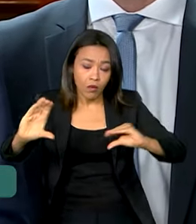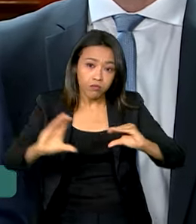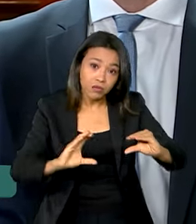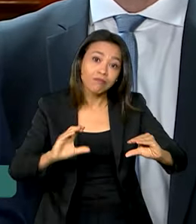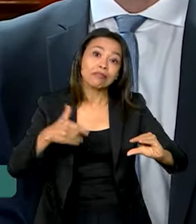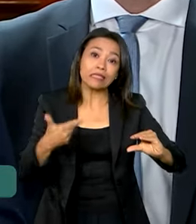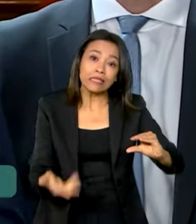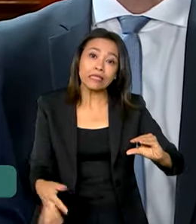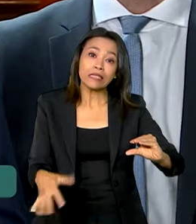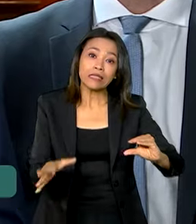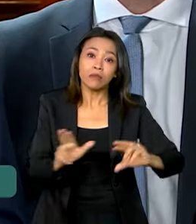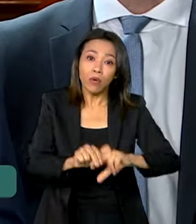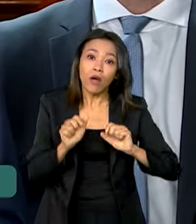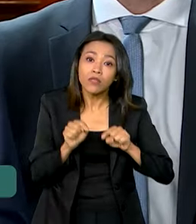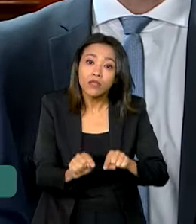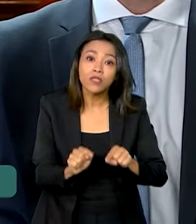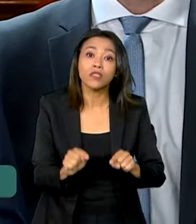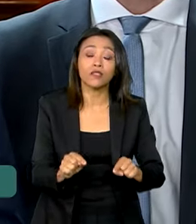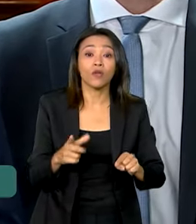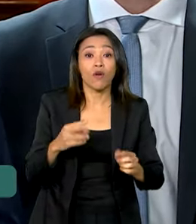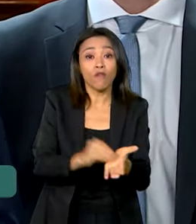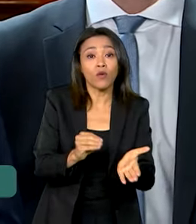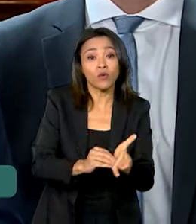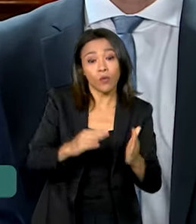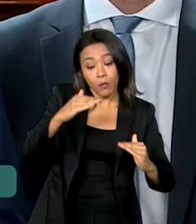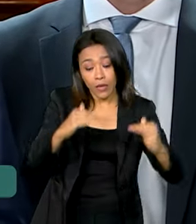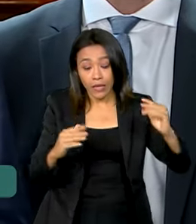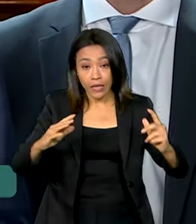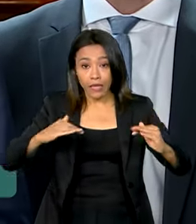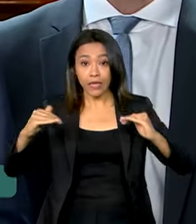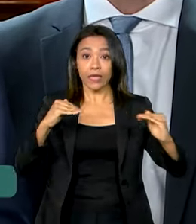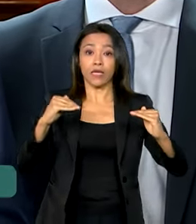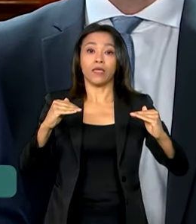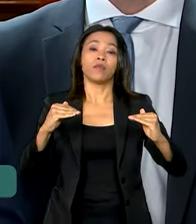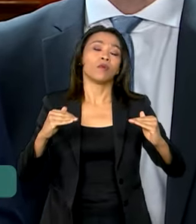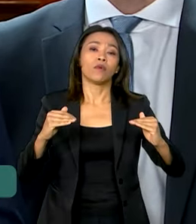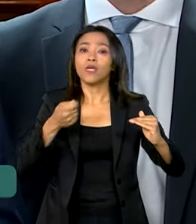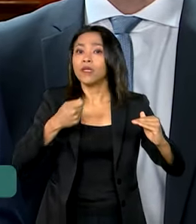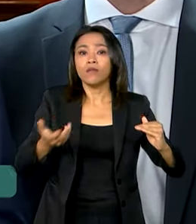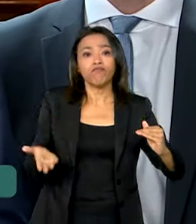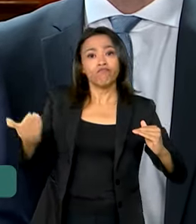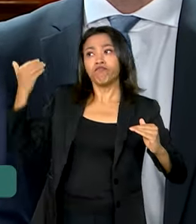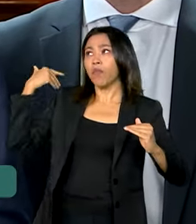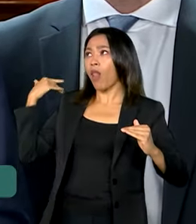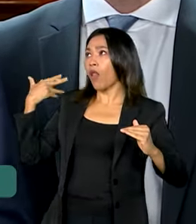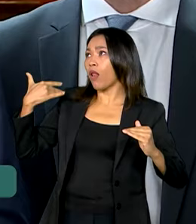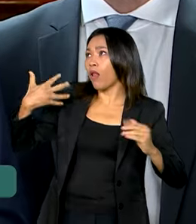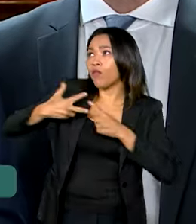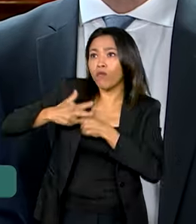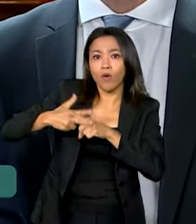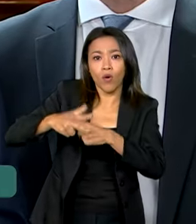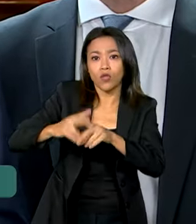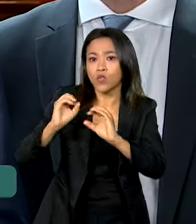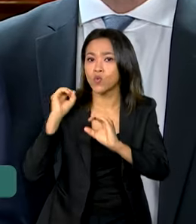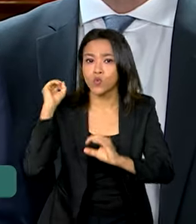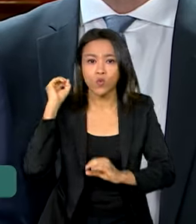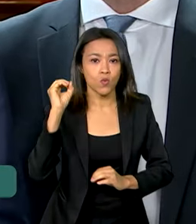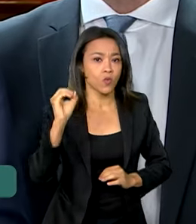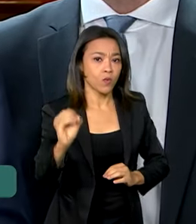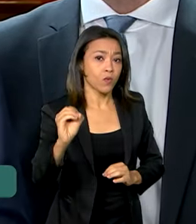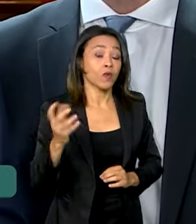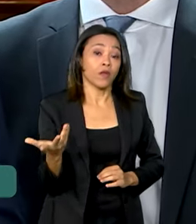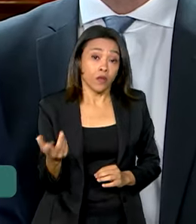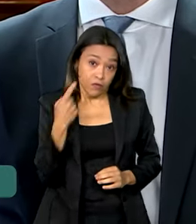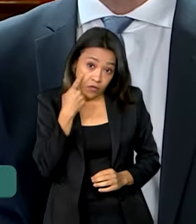em função disso a do desequilíbrio muito grande que não foi sanado ao longo de todos esses anos você veja que o